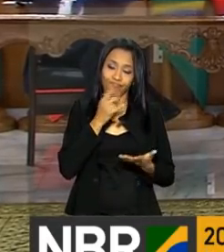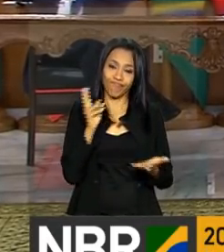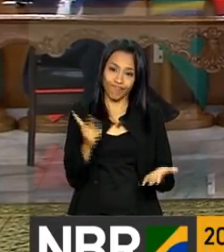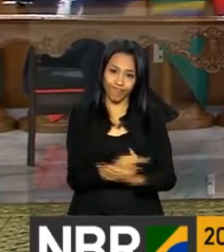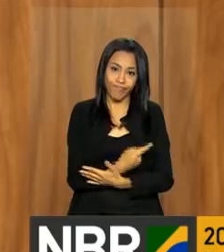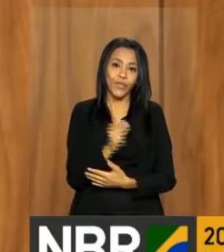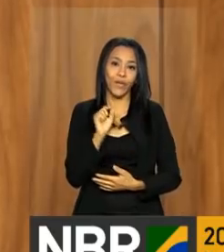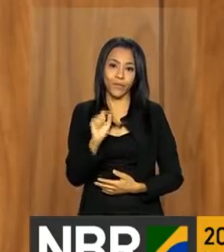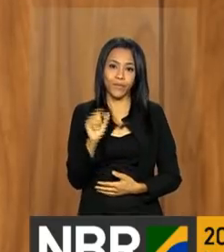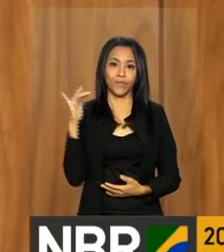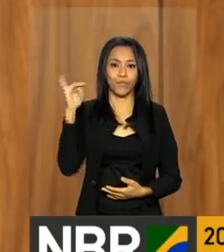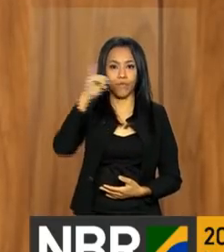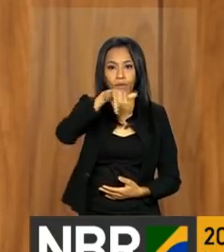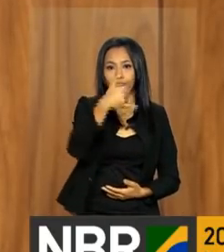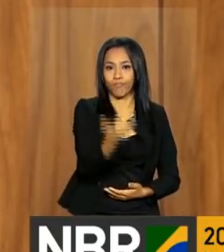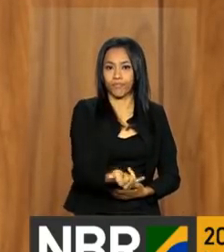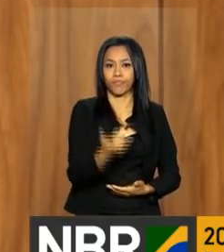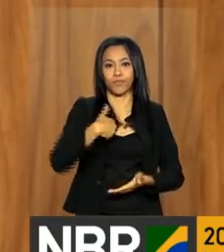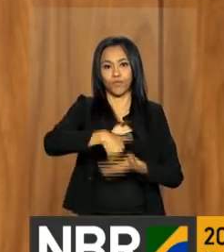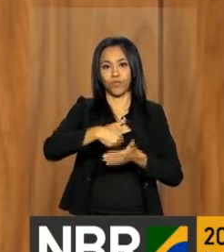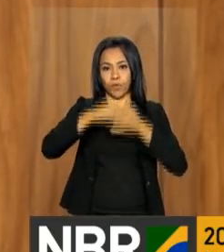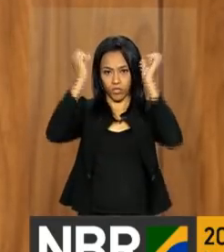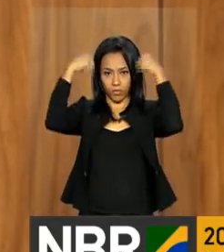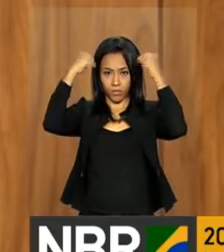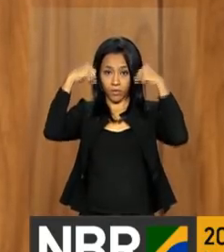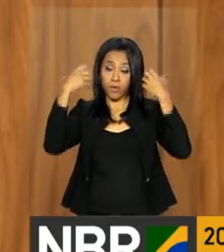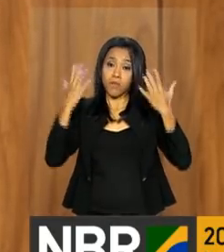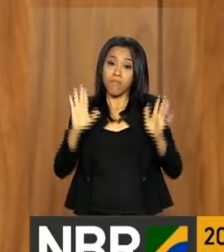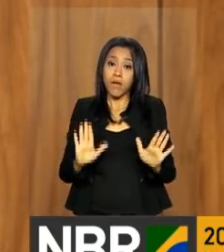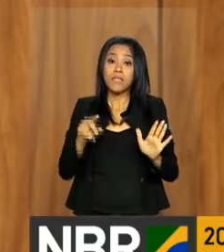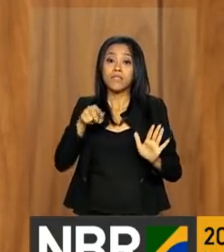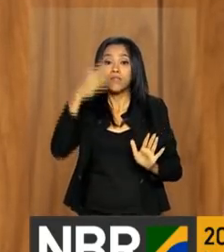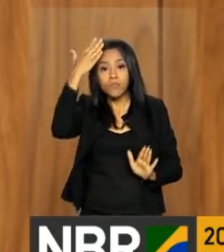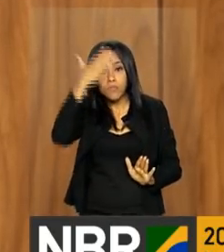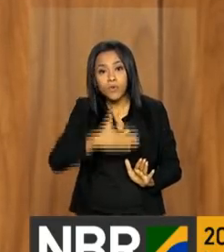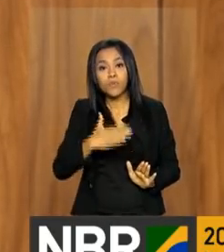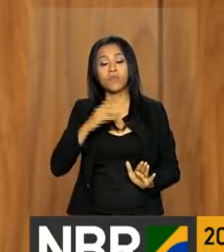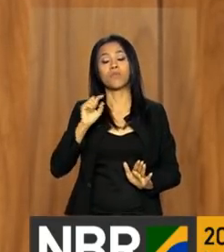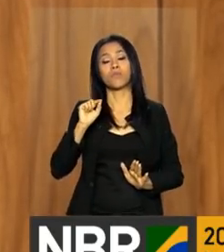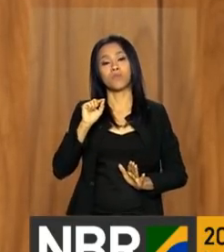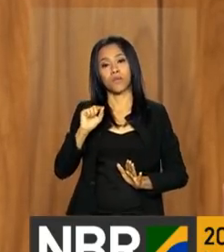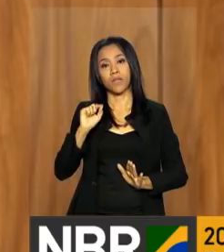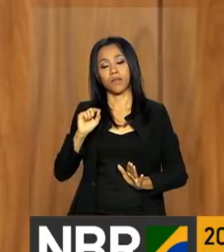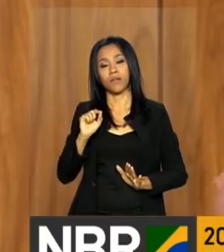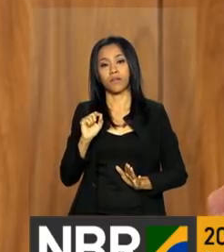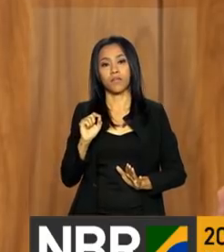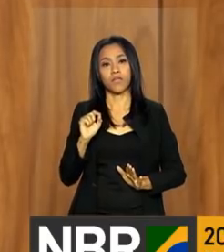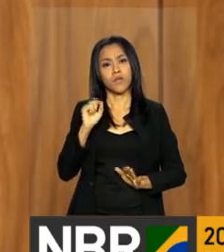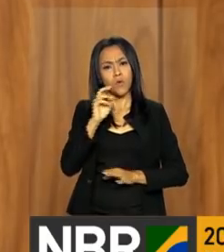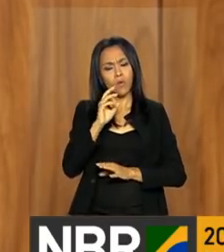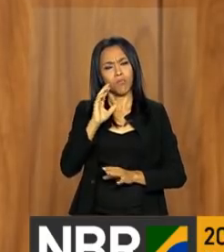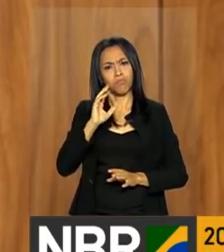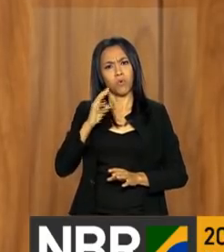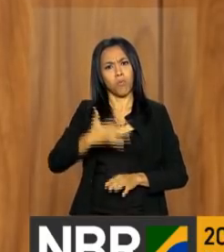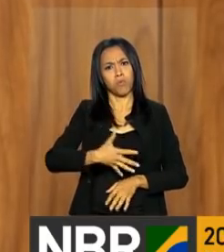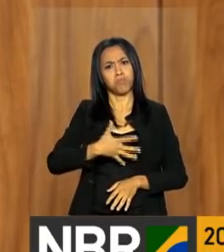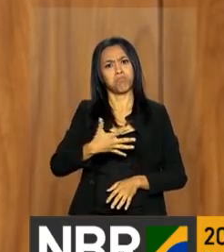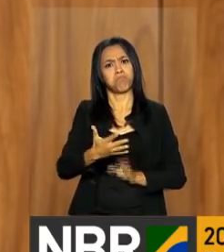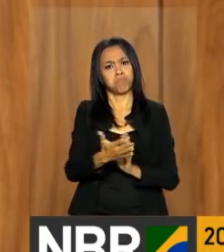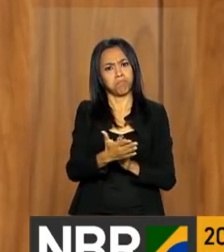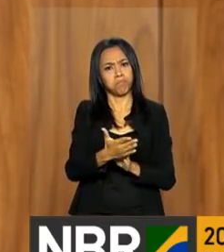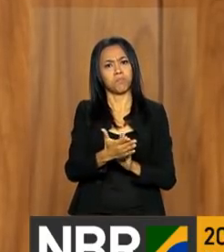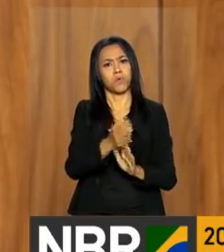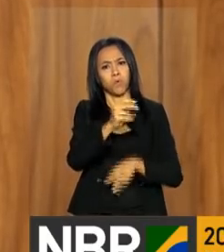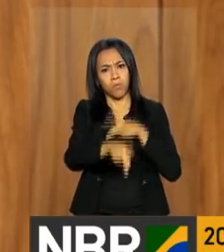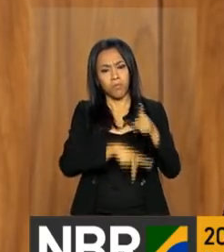aconteceu, mas aquilo revelou a grandeza do povo colombiano, que